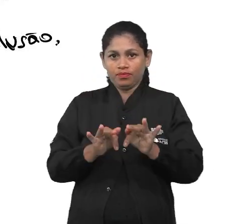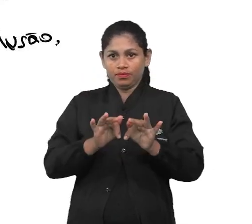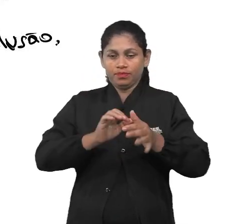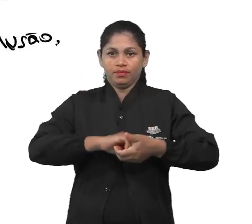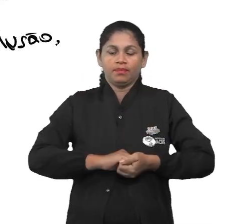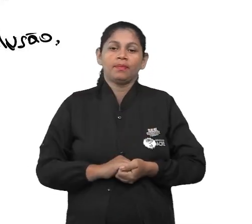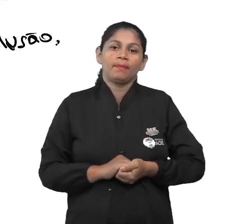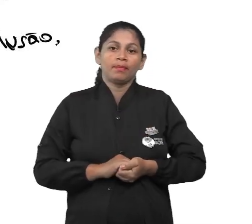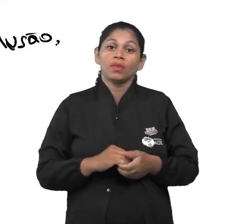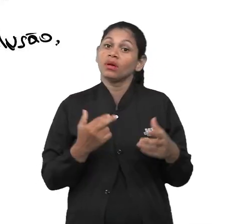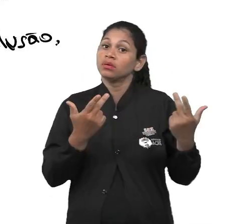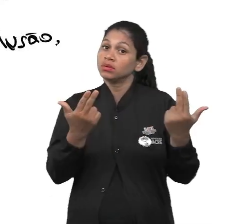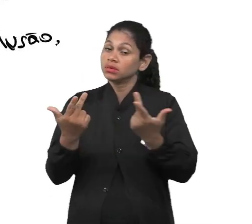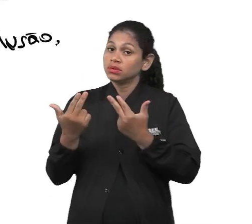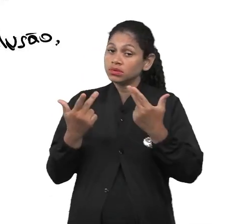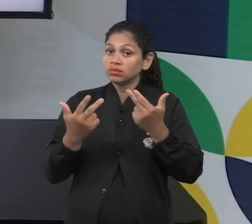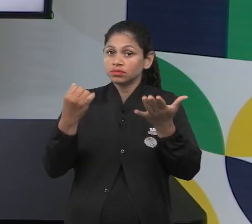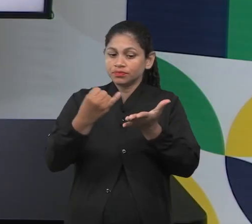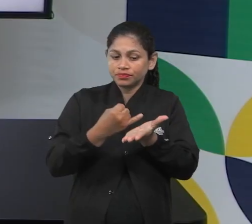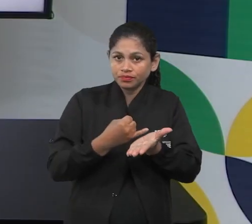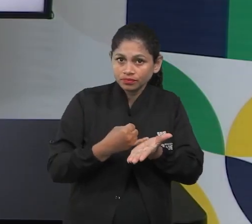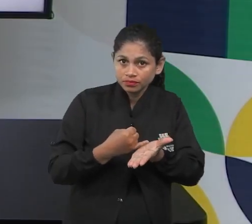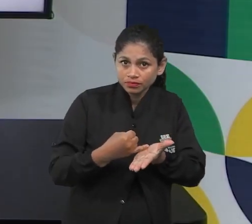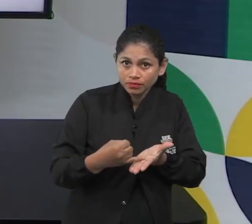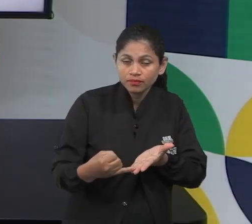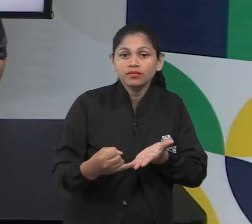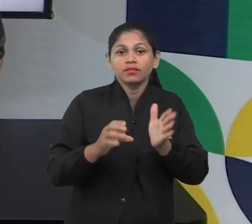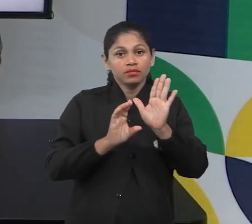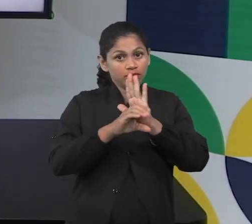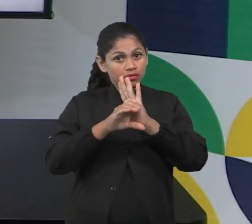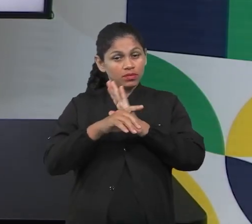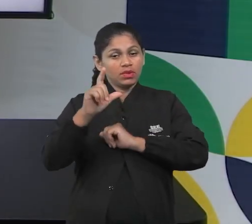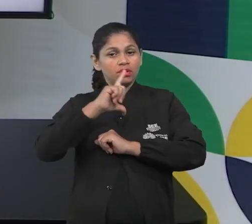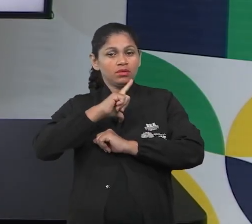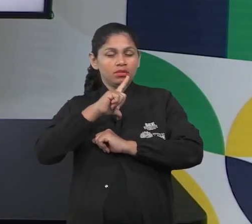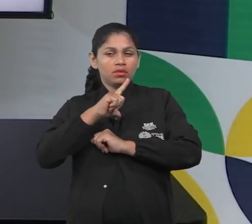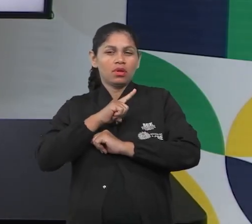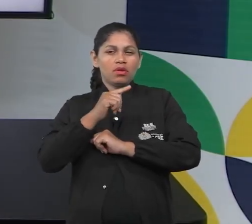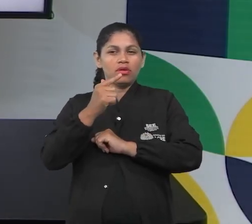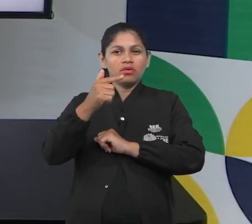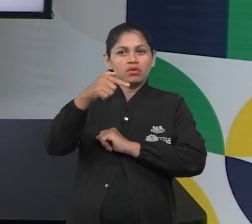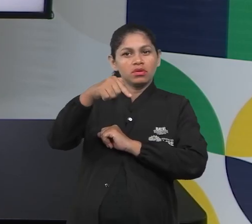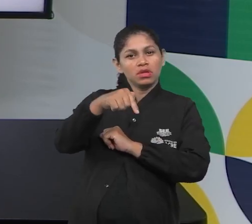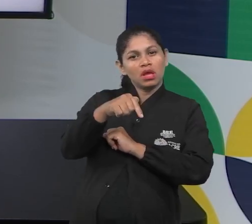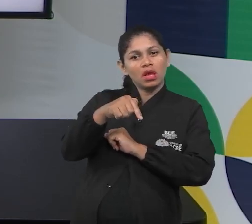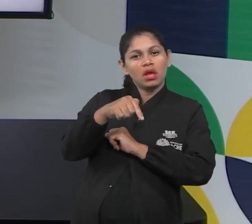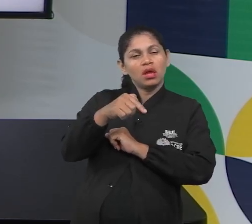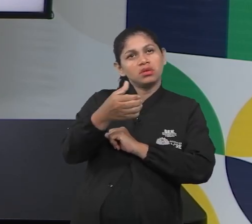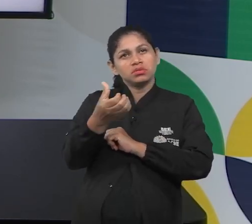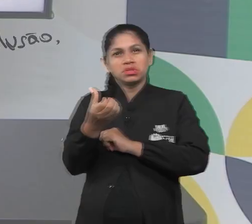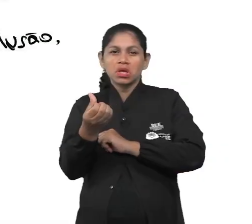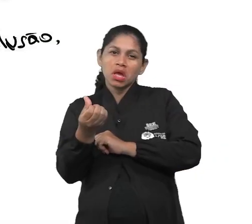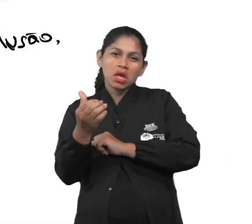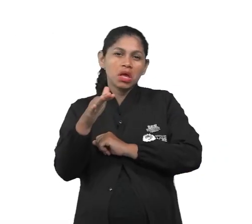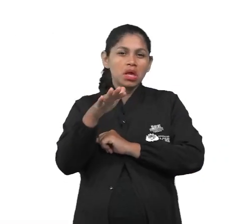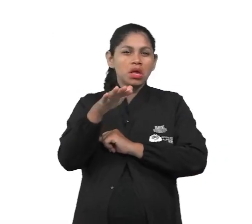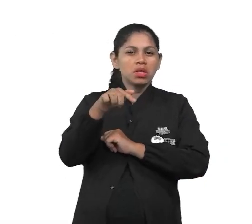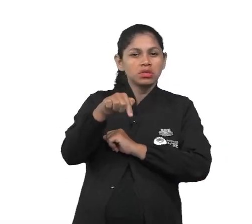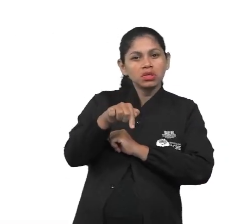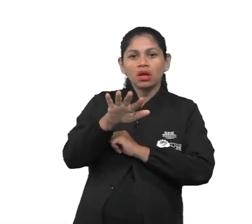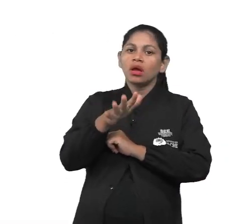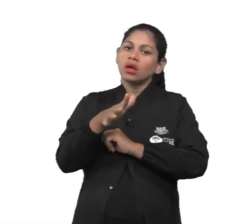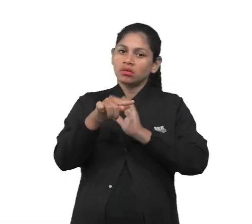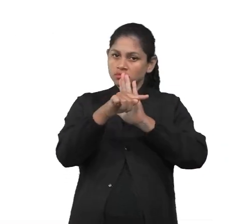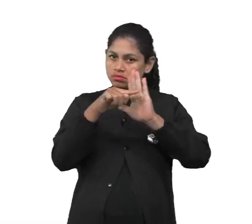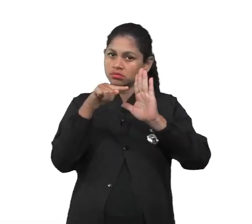Da mesma forma que a introdução, a conclusão vai ter de 6 a 7 linhas, também dividido em 3